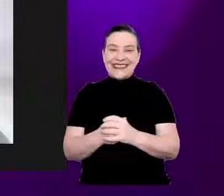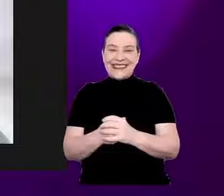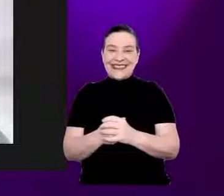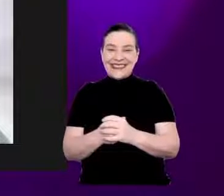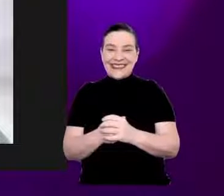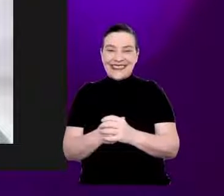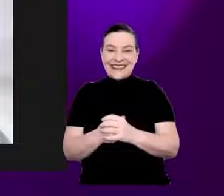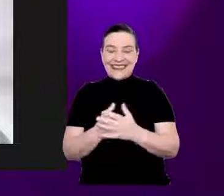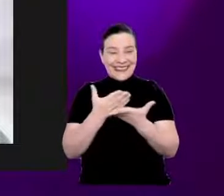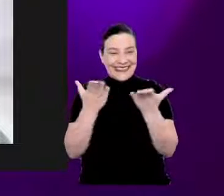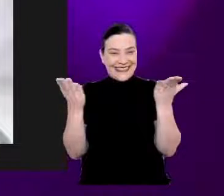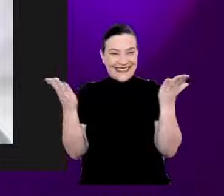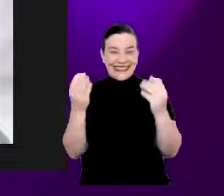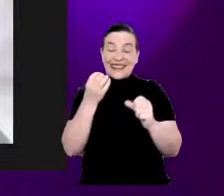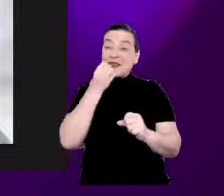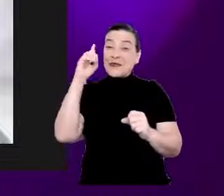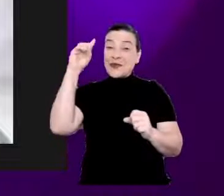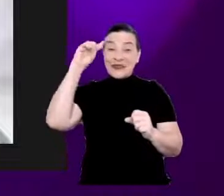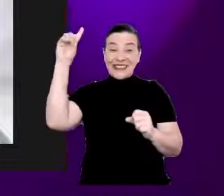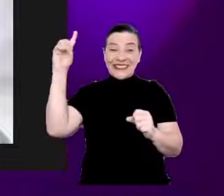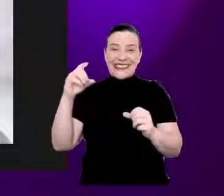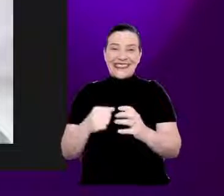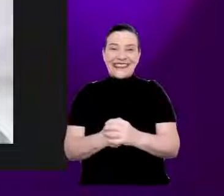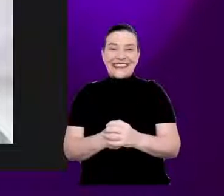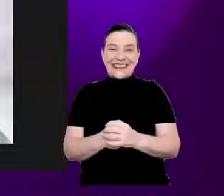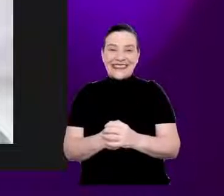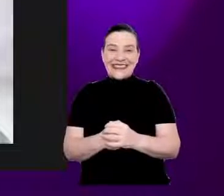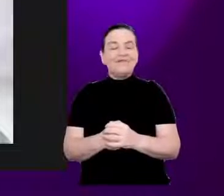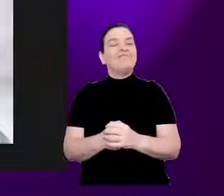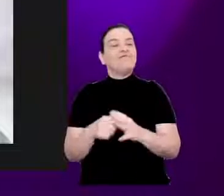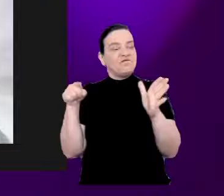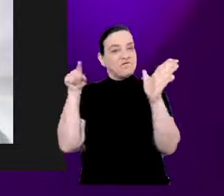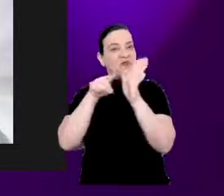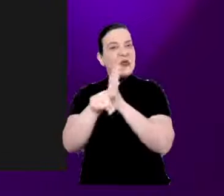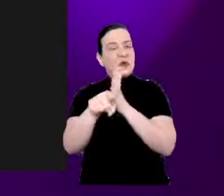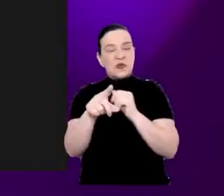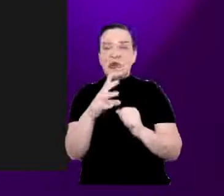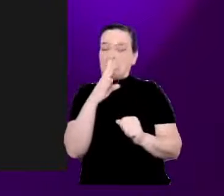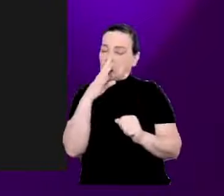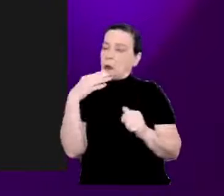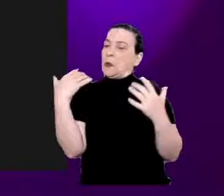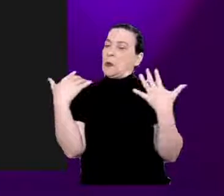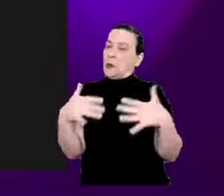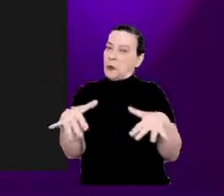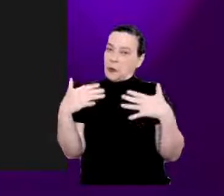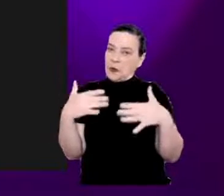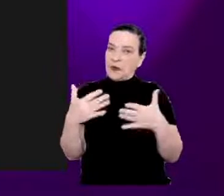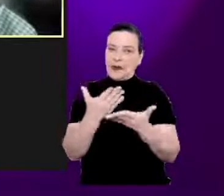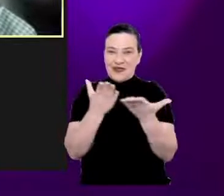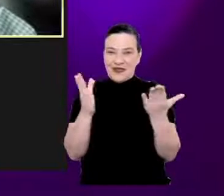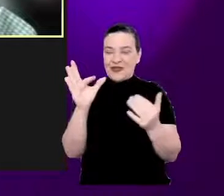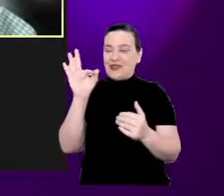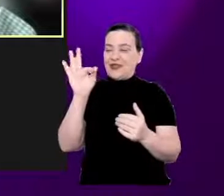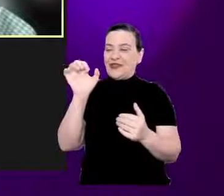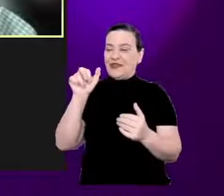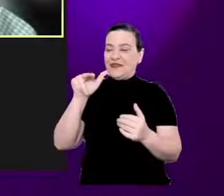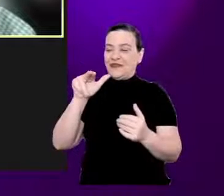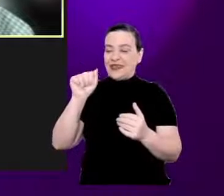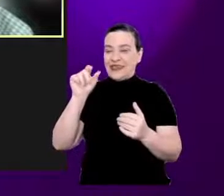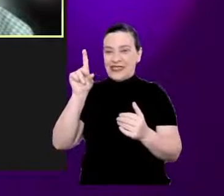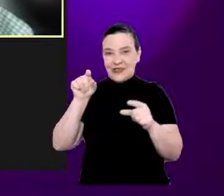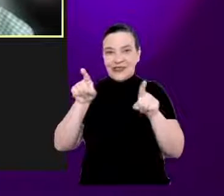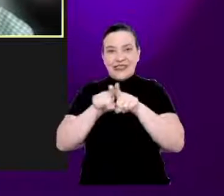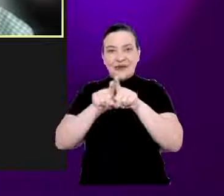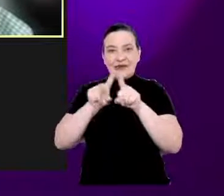seu aí. Bom dia. Excelente pergunta, Fernando. Fernando e Virgínia, obrigado pelo convite.